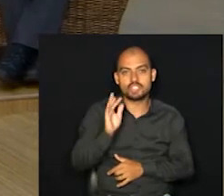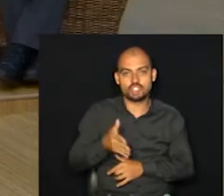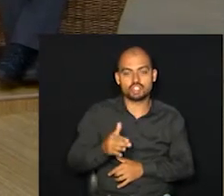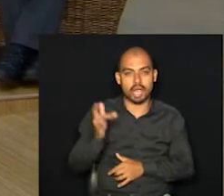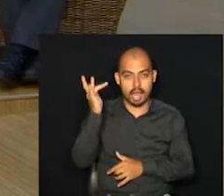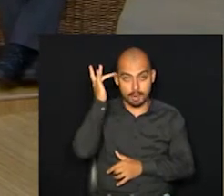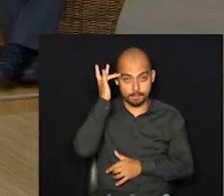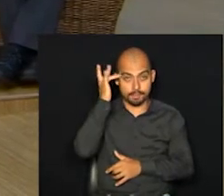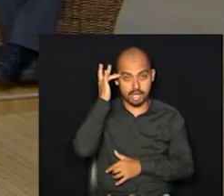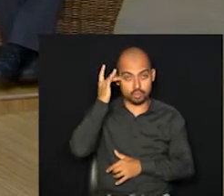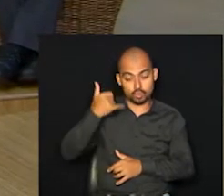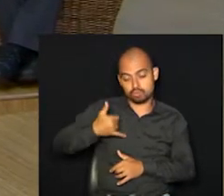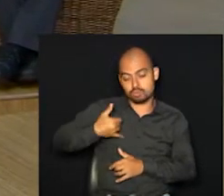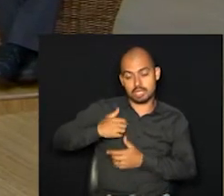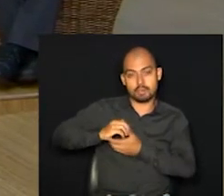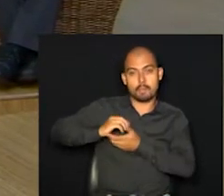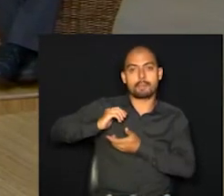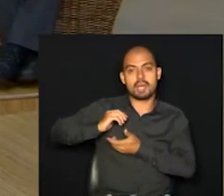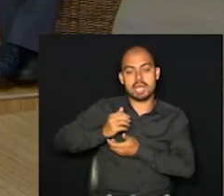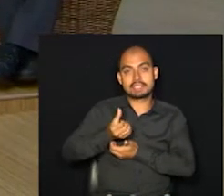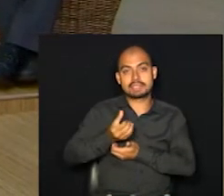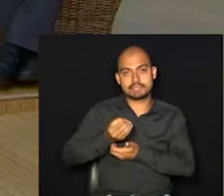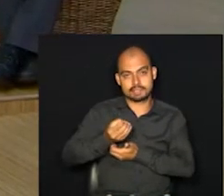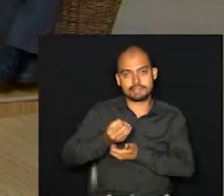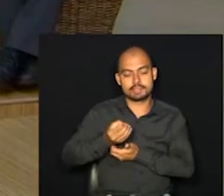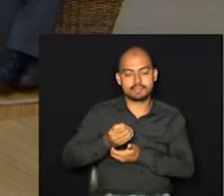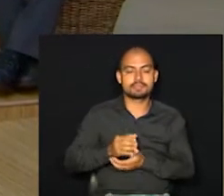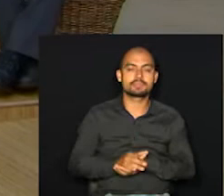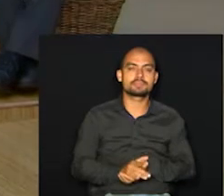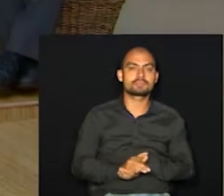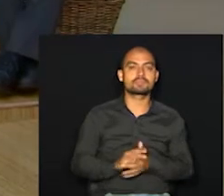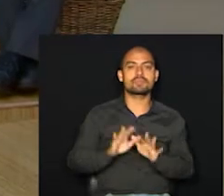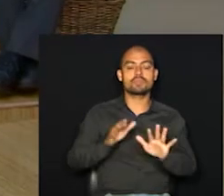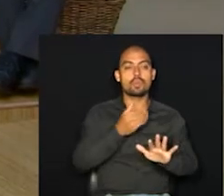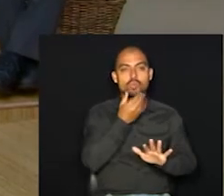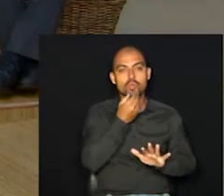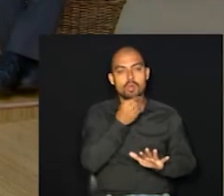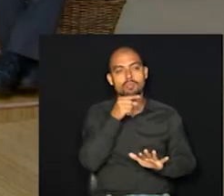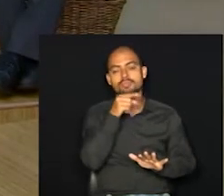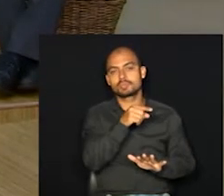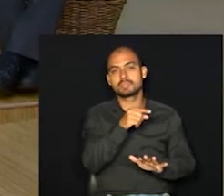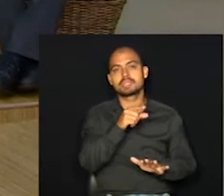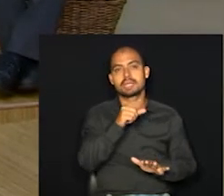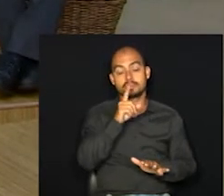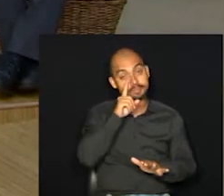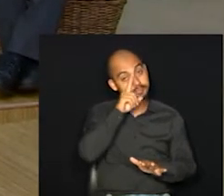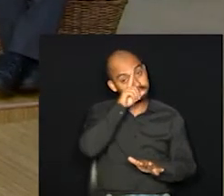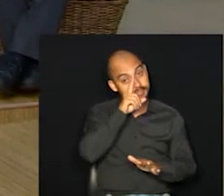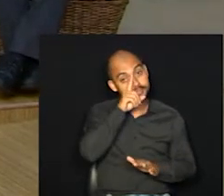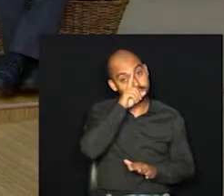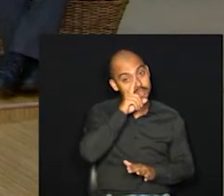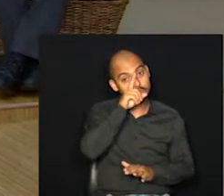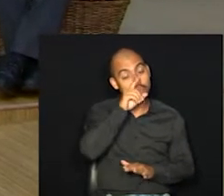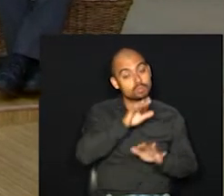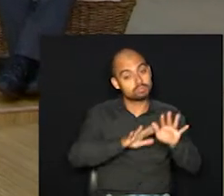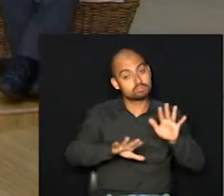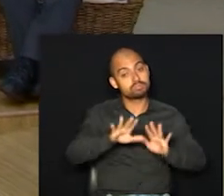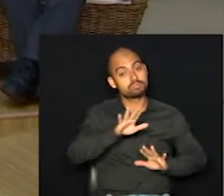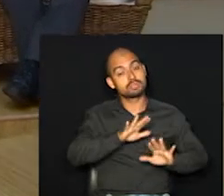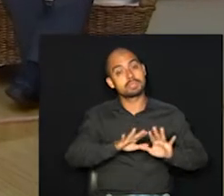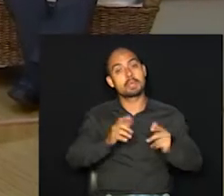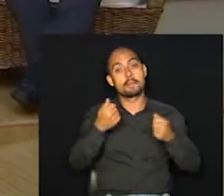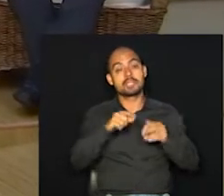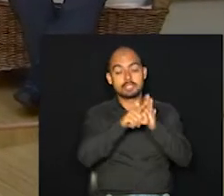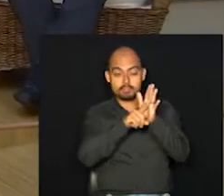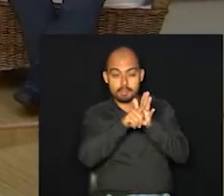mais velhos, depois dos 60 anos de idade. E então esses homens têm um fator de risco maior e que devem então fazer